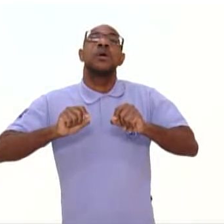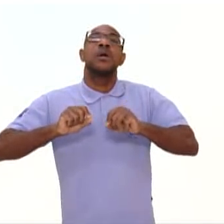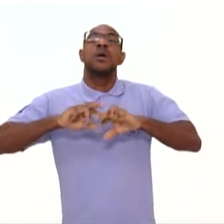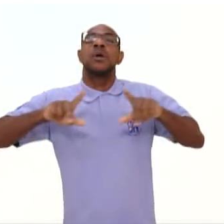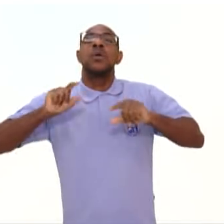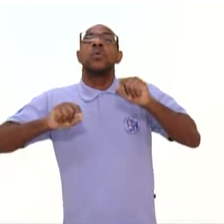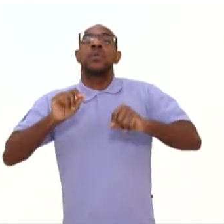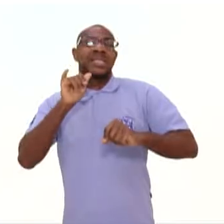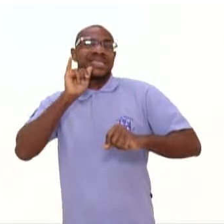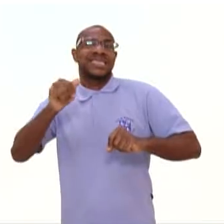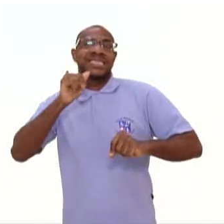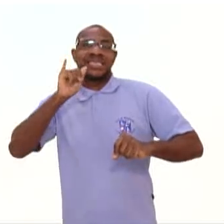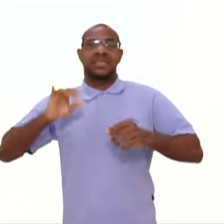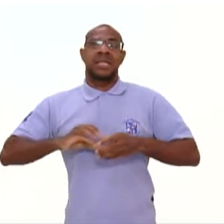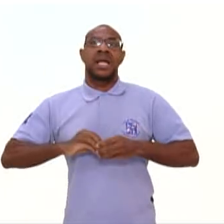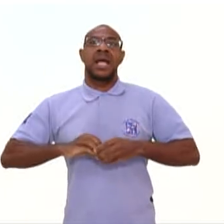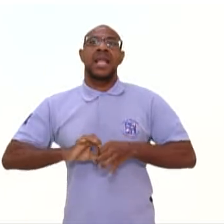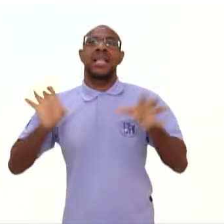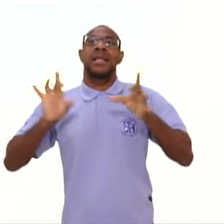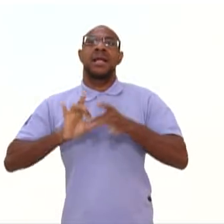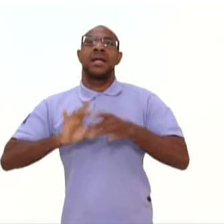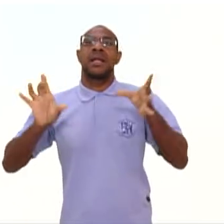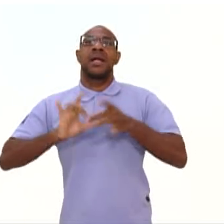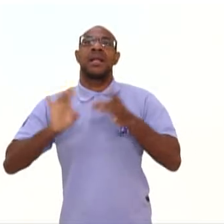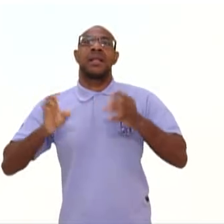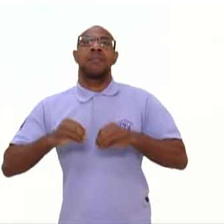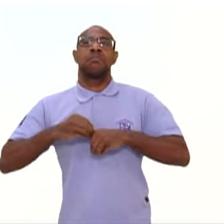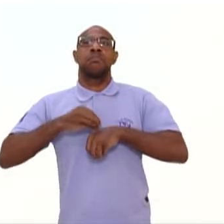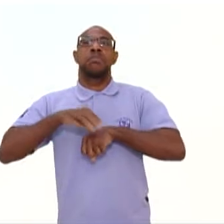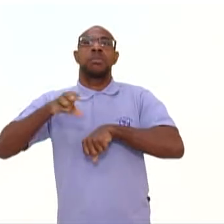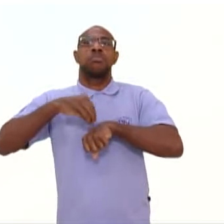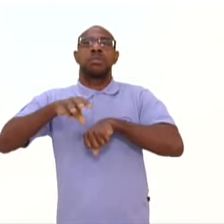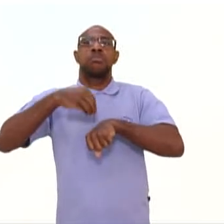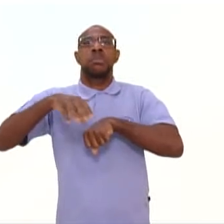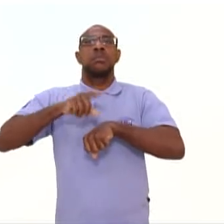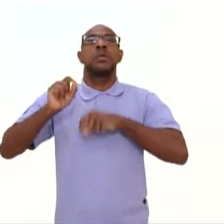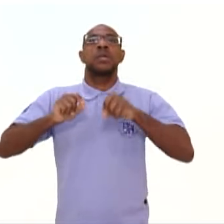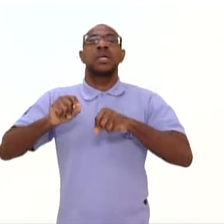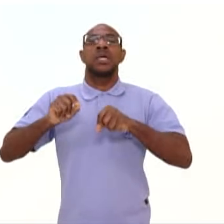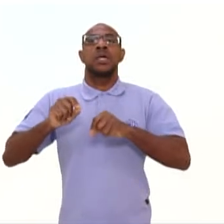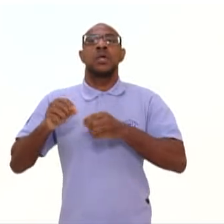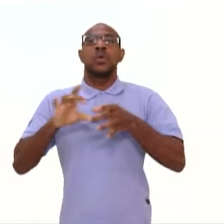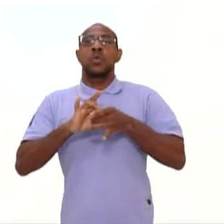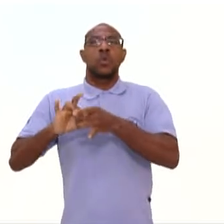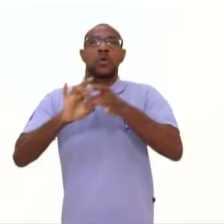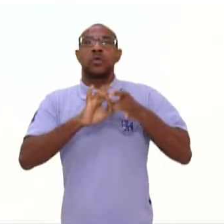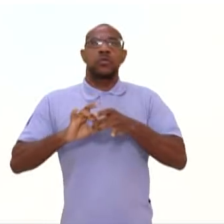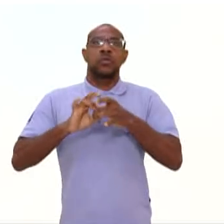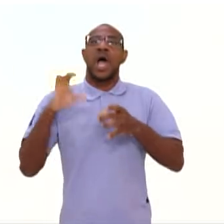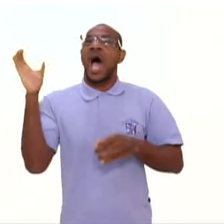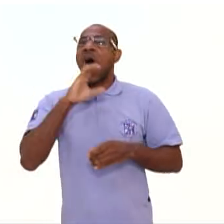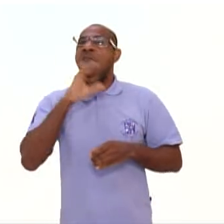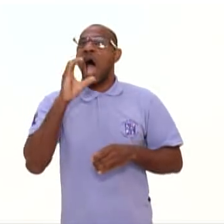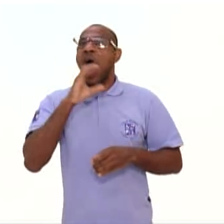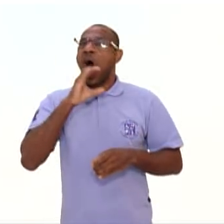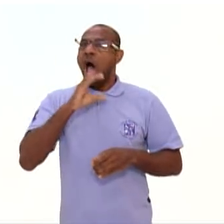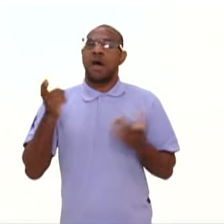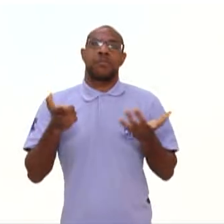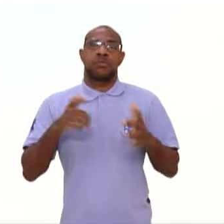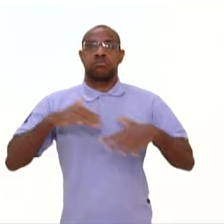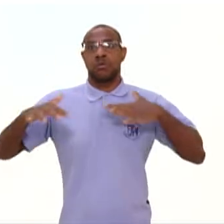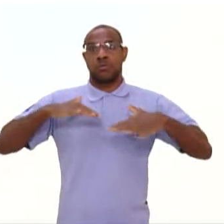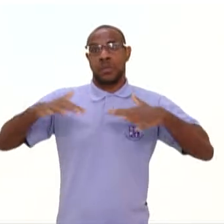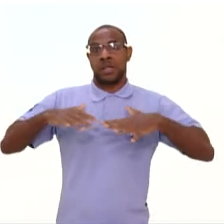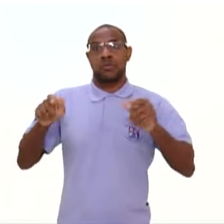de energia elétrica e também magnética em conjunto. Como se movimentam velozmente, como a velocidade da